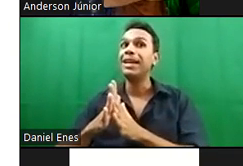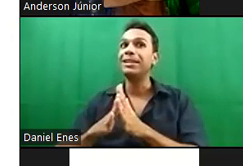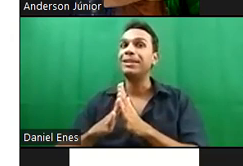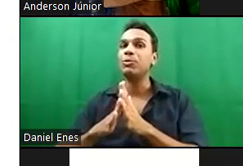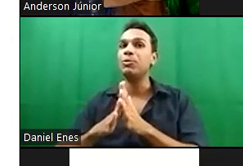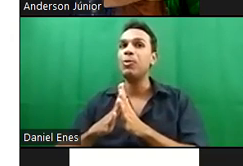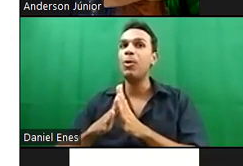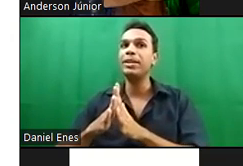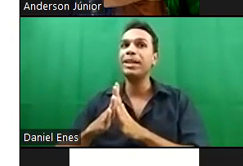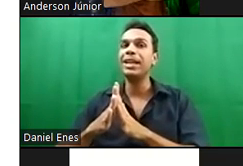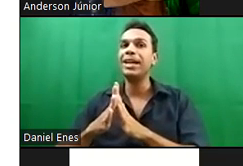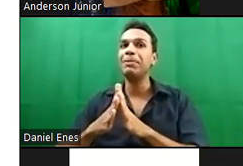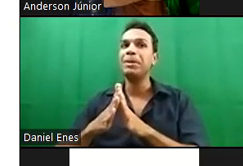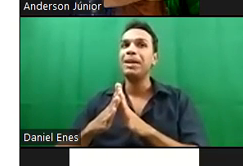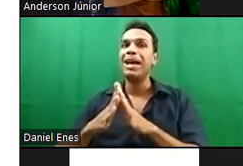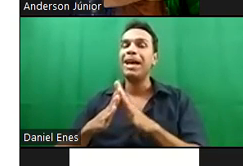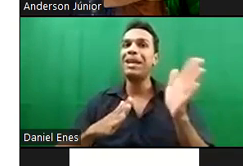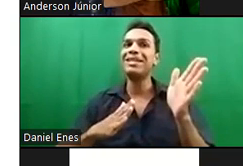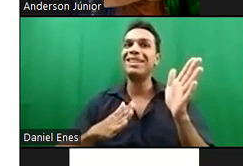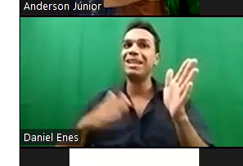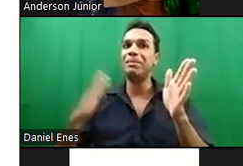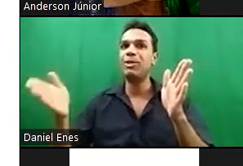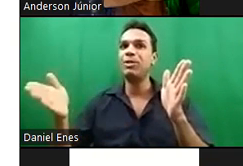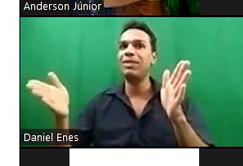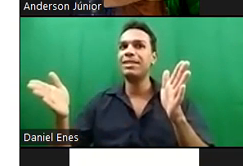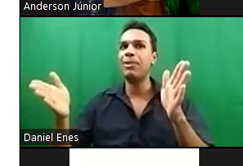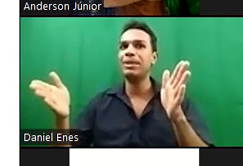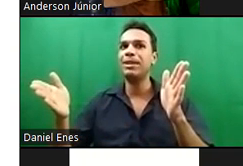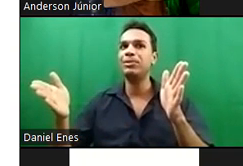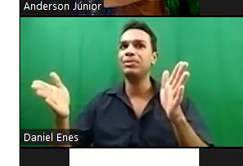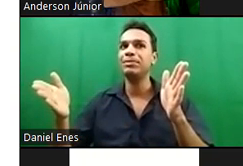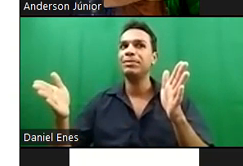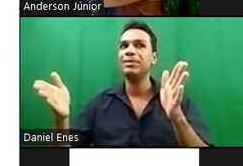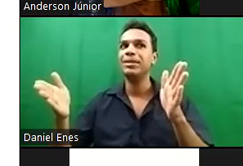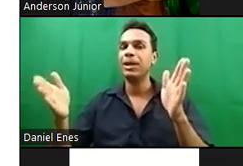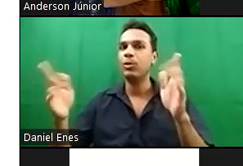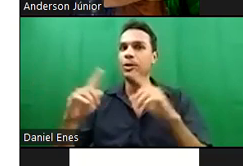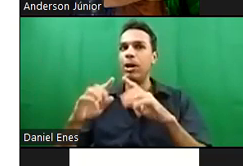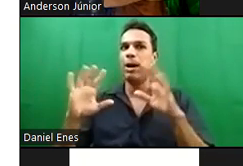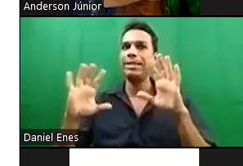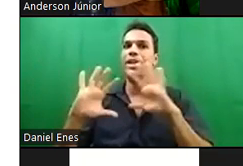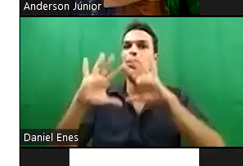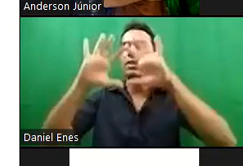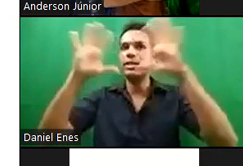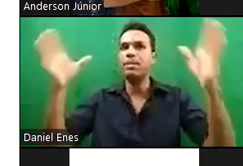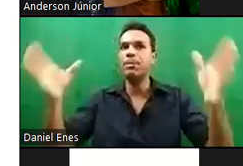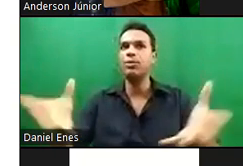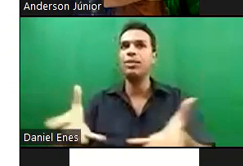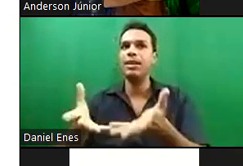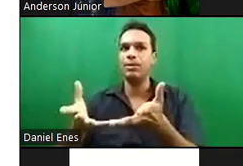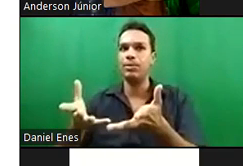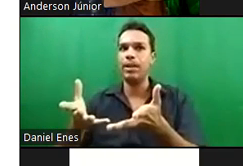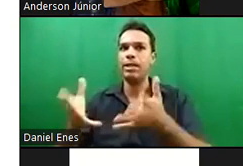E aí, não concorda que ela é brasileira, mas é universal, então? Que quando a ideia de universal é para o